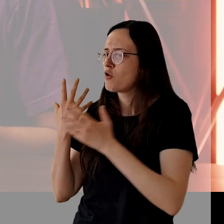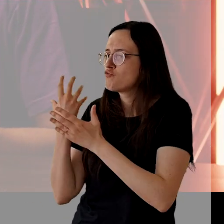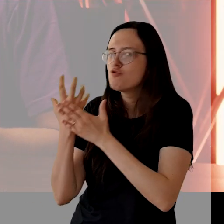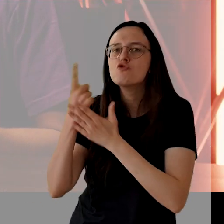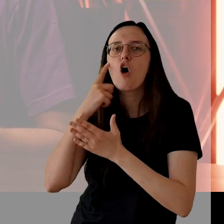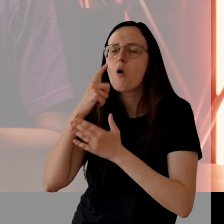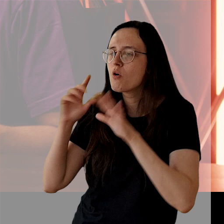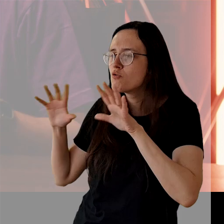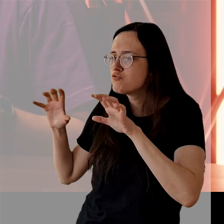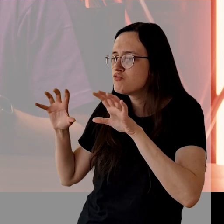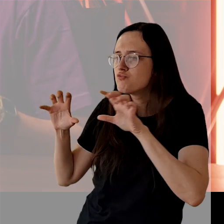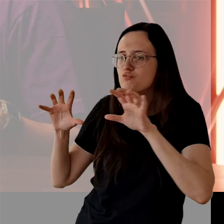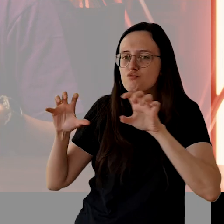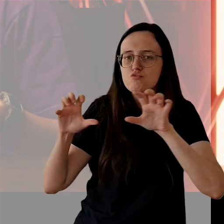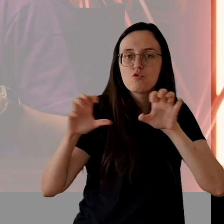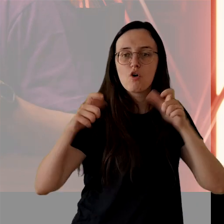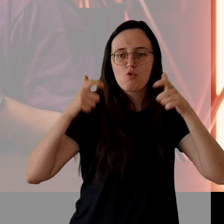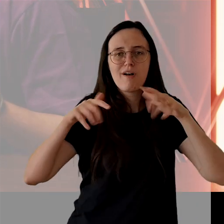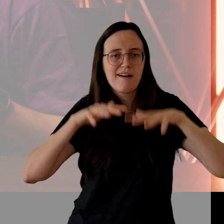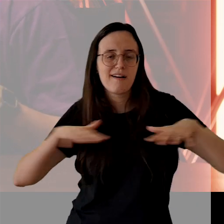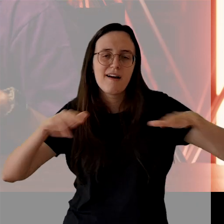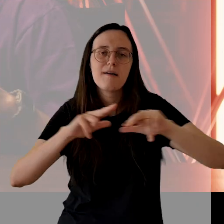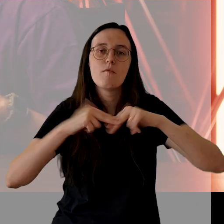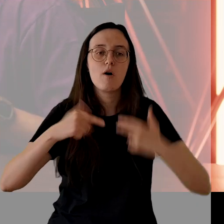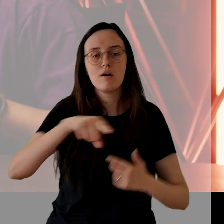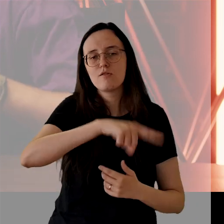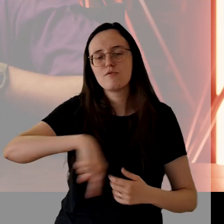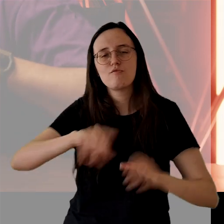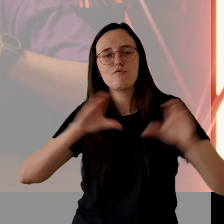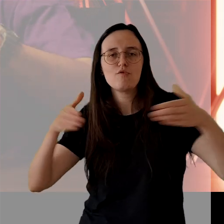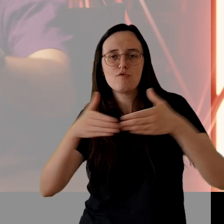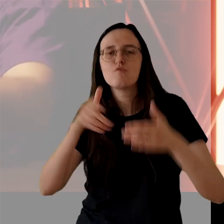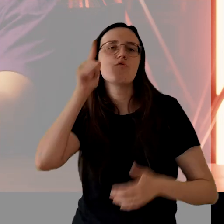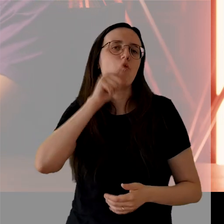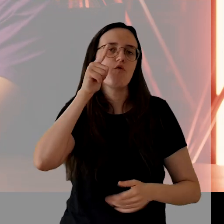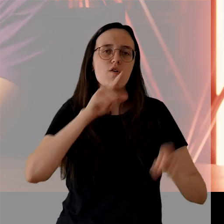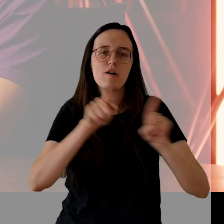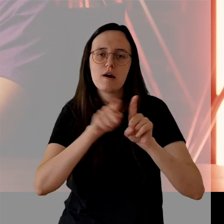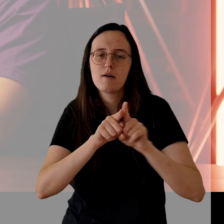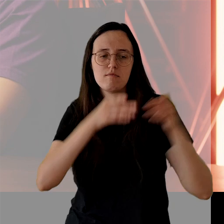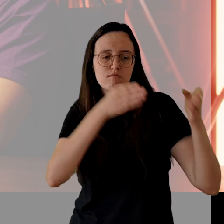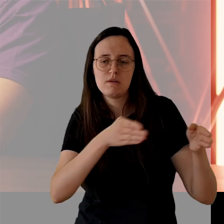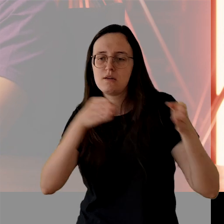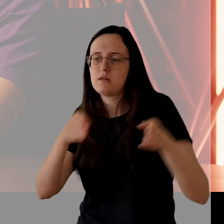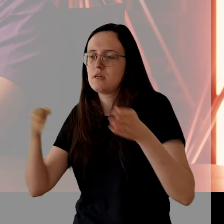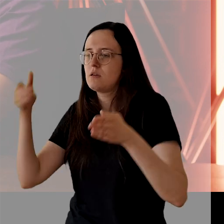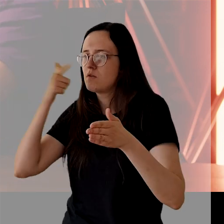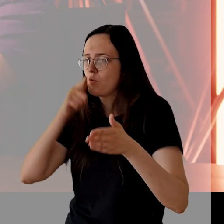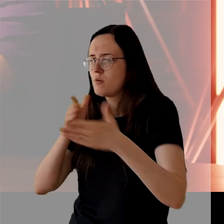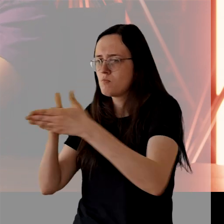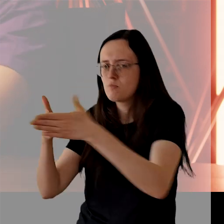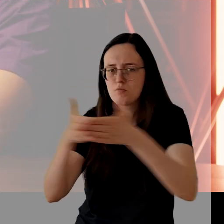no set de filmagem mesmo. Então são esses braços soltos que conseguem fazer a contenção, né?